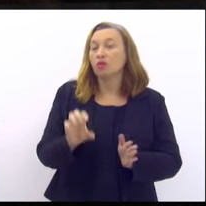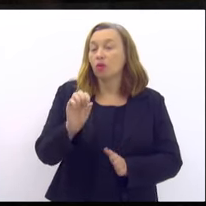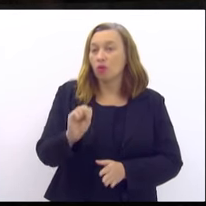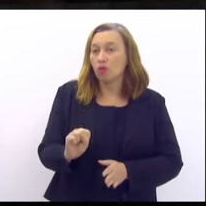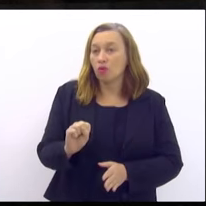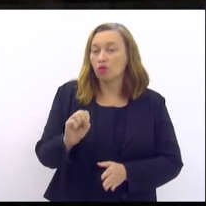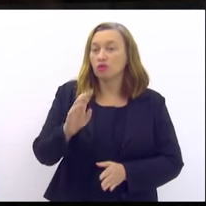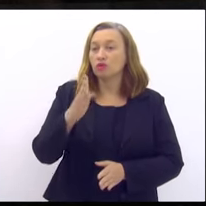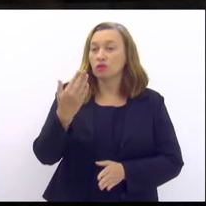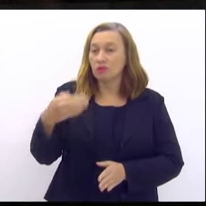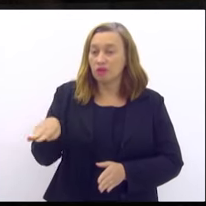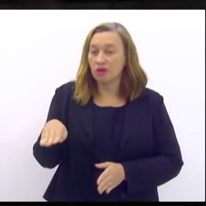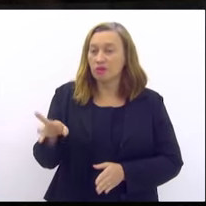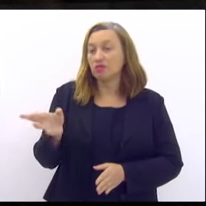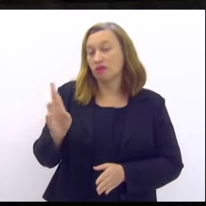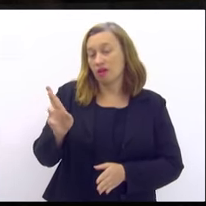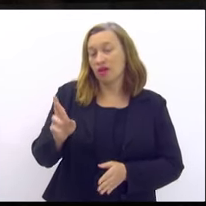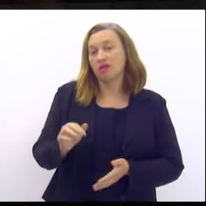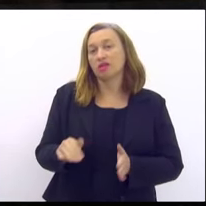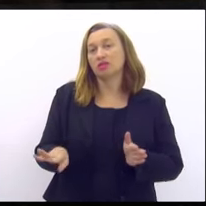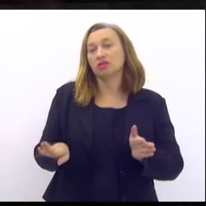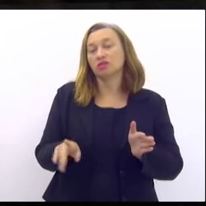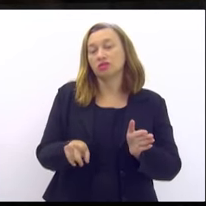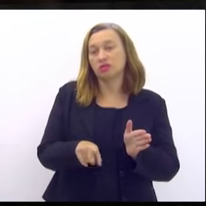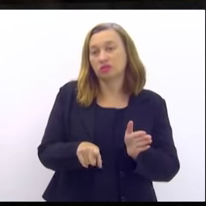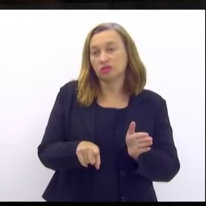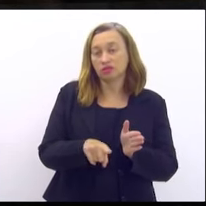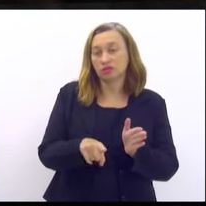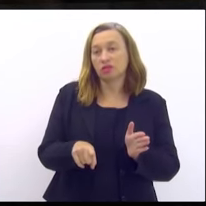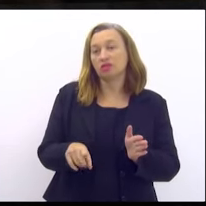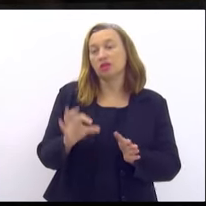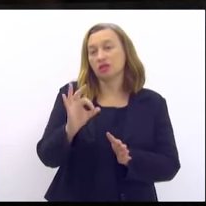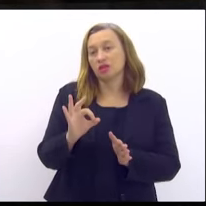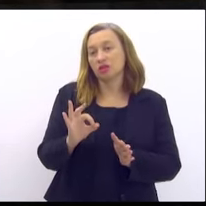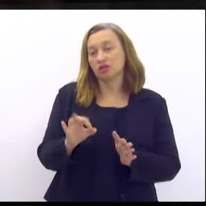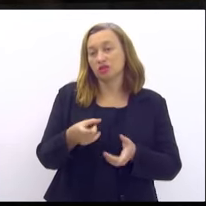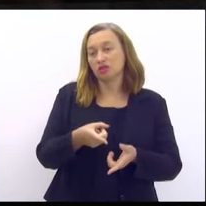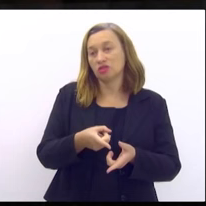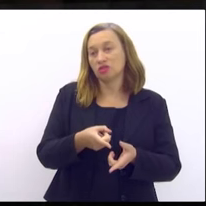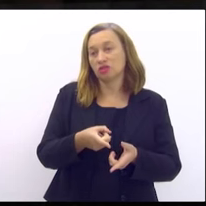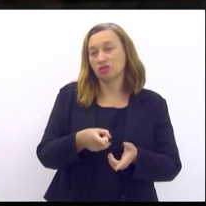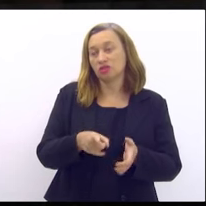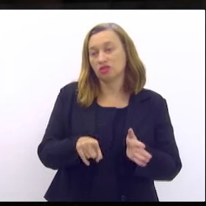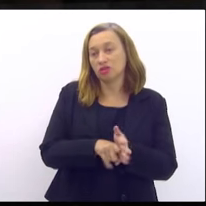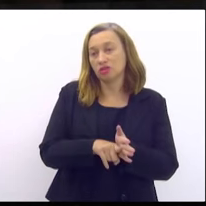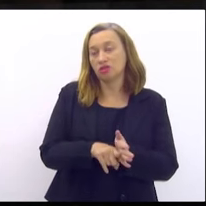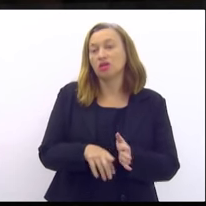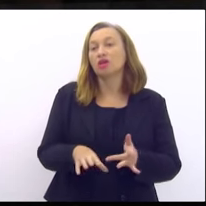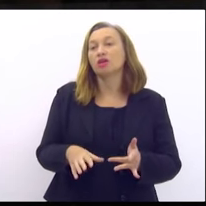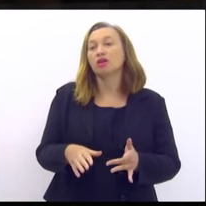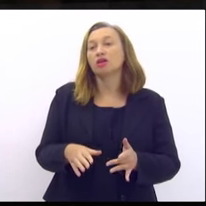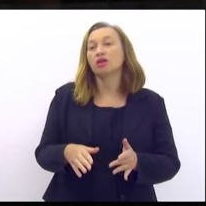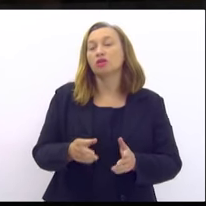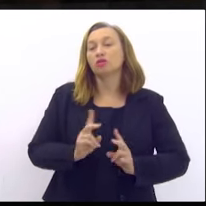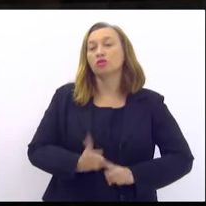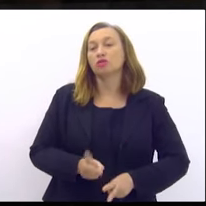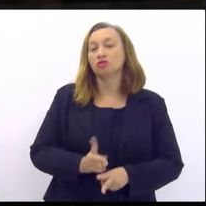bilhões me deais e continuamos até agora na